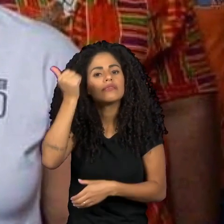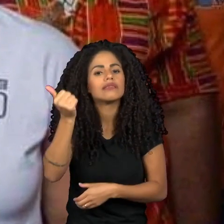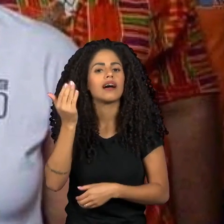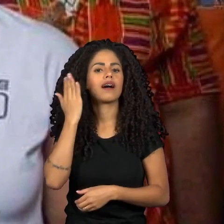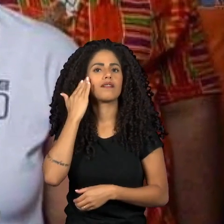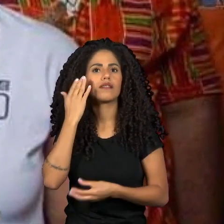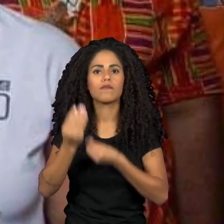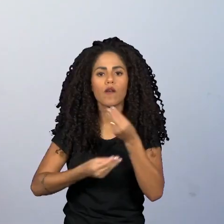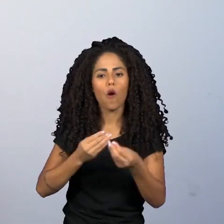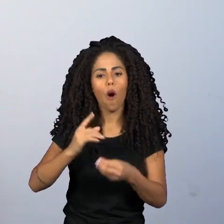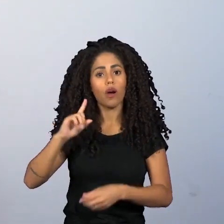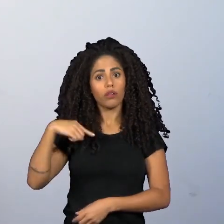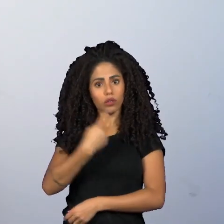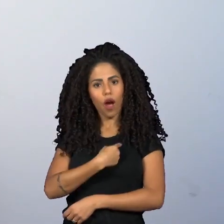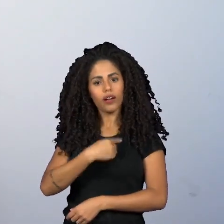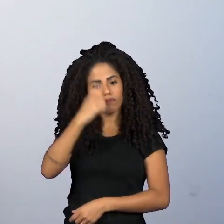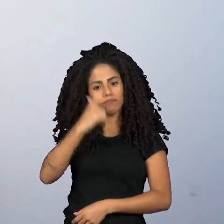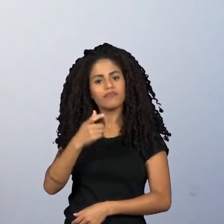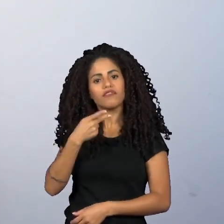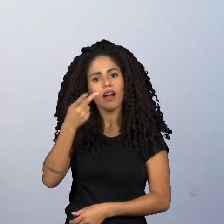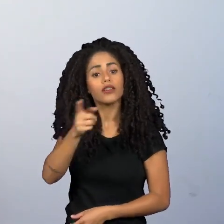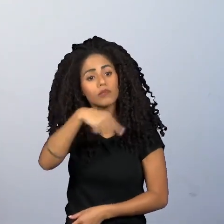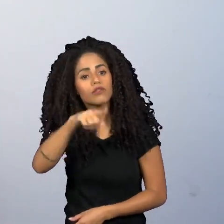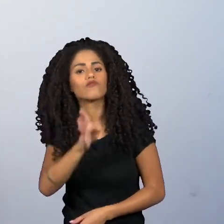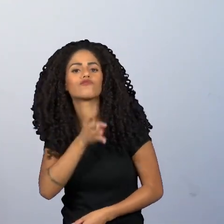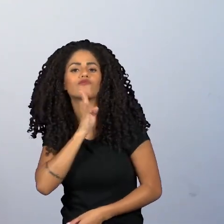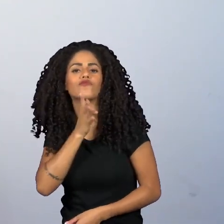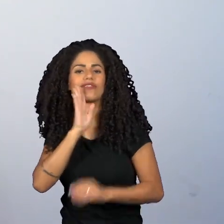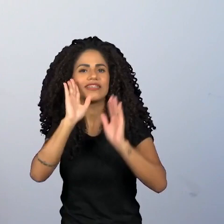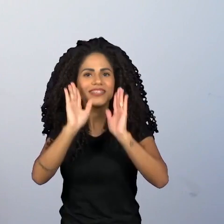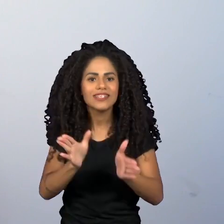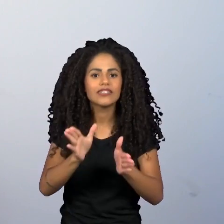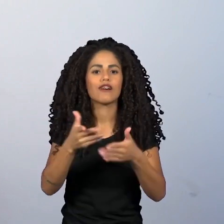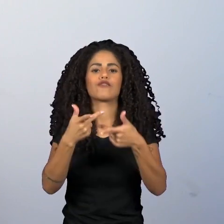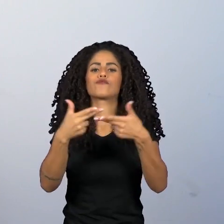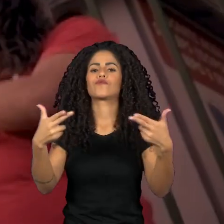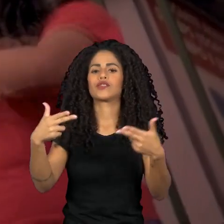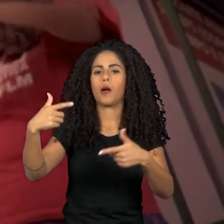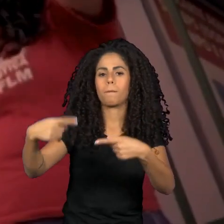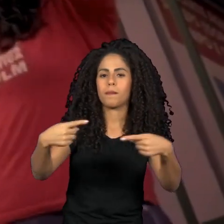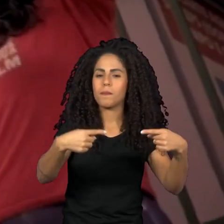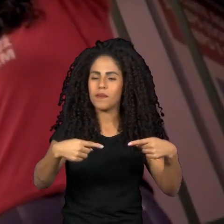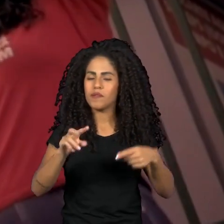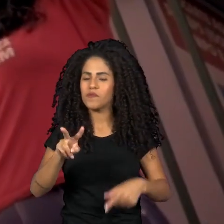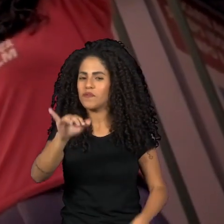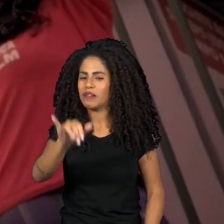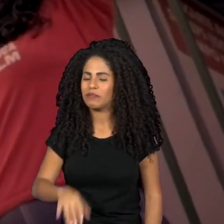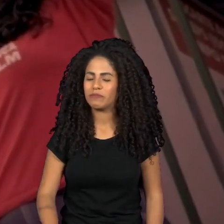com qualquer um de nós, ou até mesmo com a própria assessoria, sabe que as coisas vão chegar para discussão.